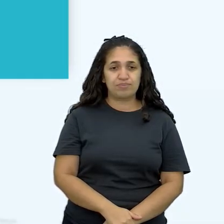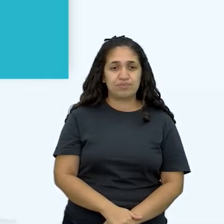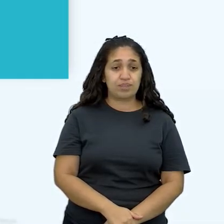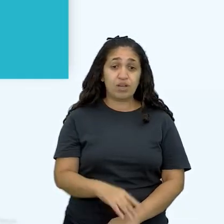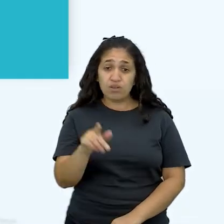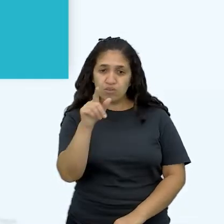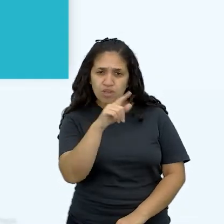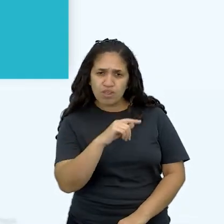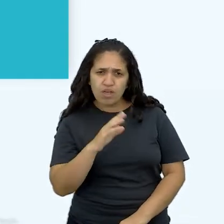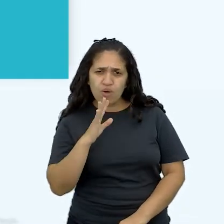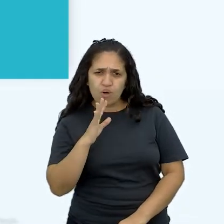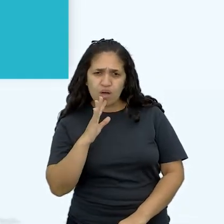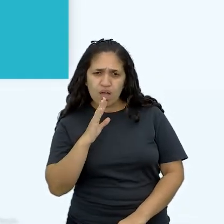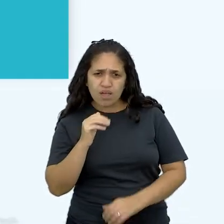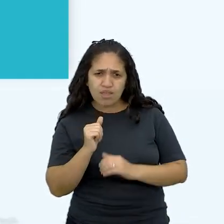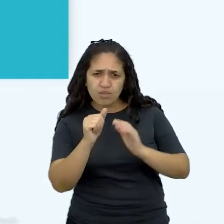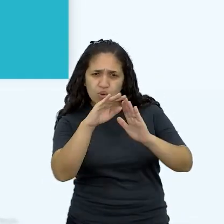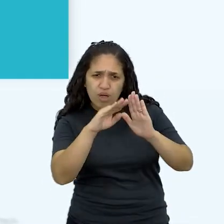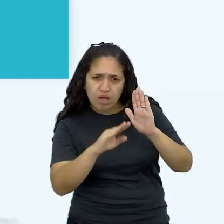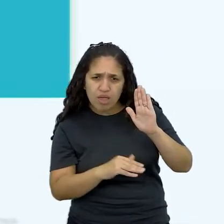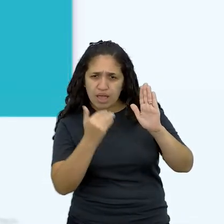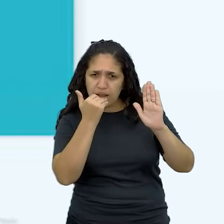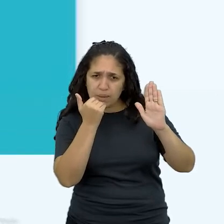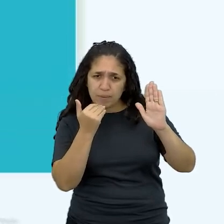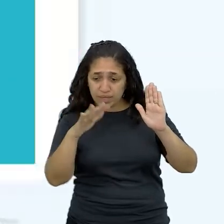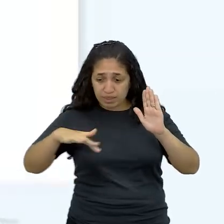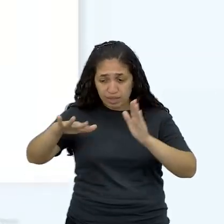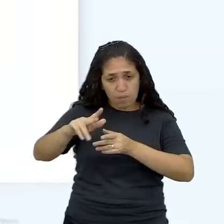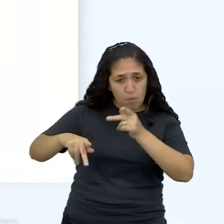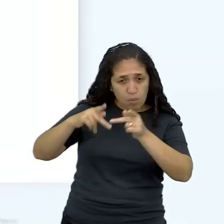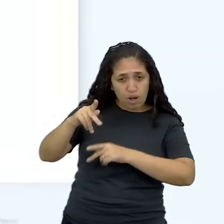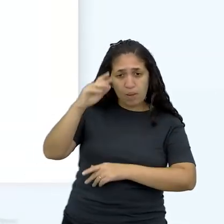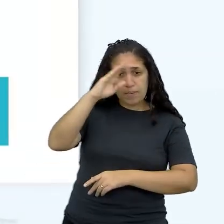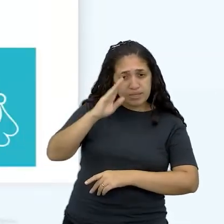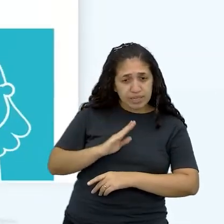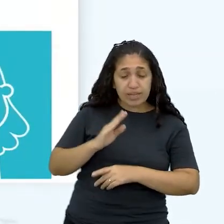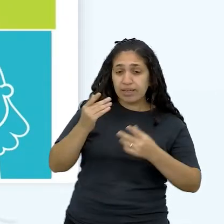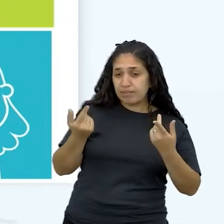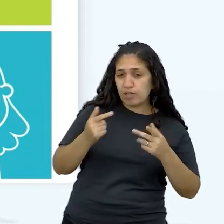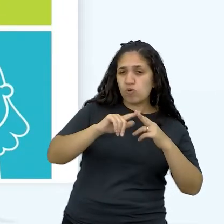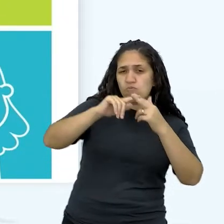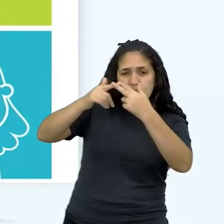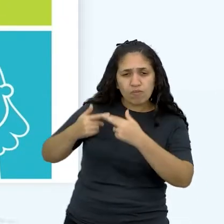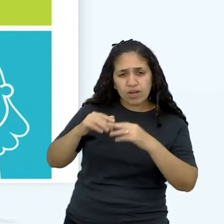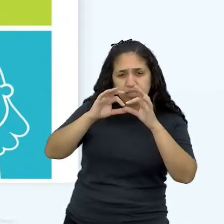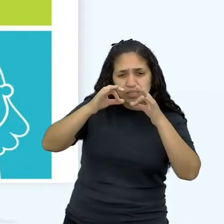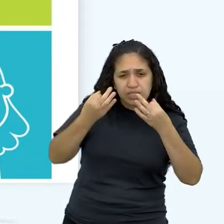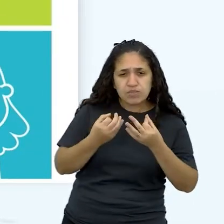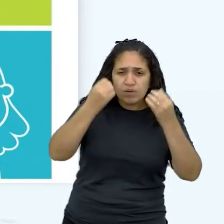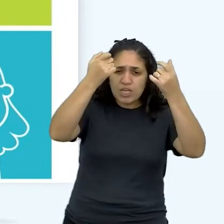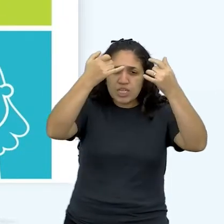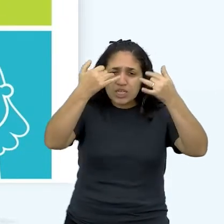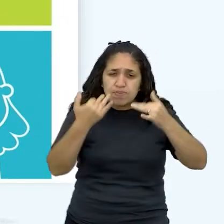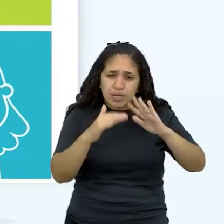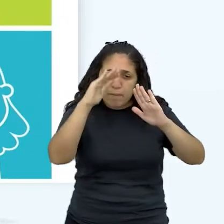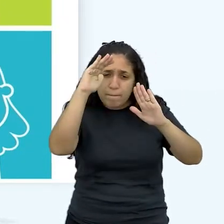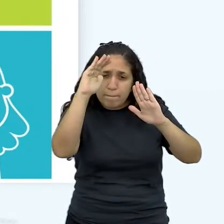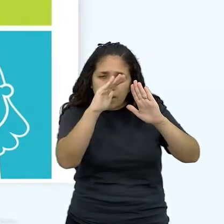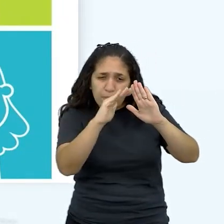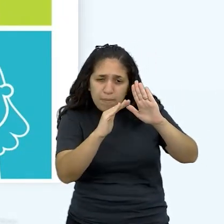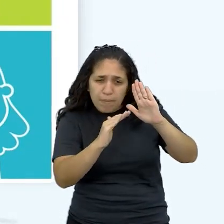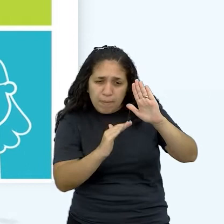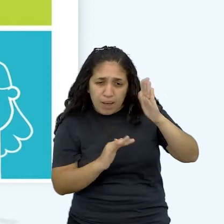Você conhece o Guia Alimentar para a População Brasileira? É uma ferramenta simples que explica as diretrizes